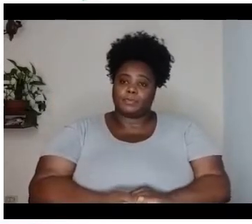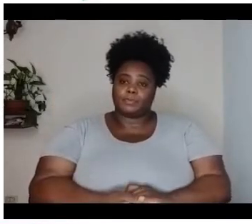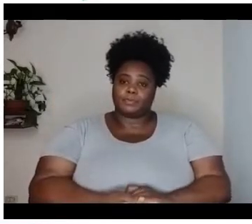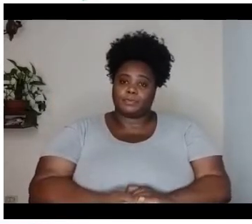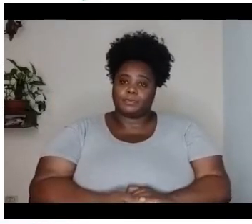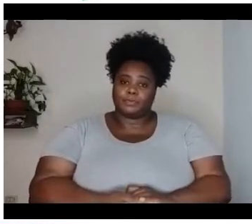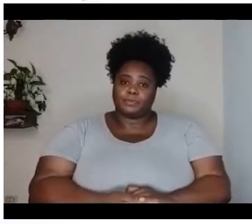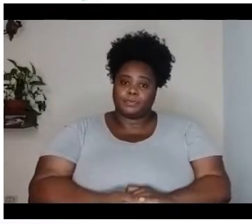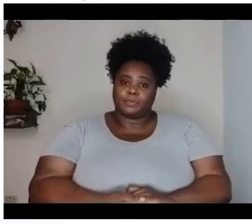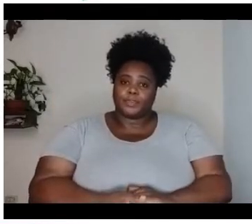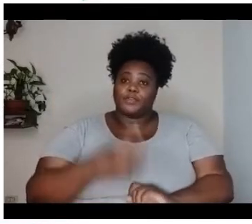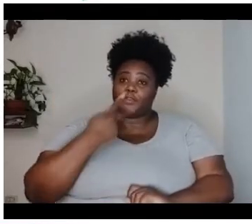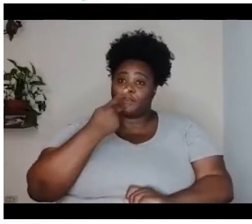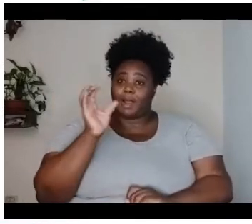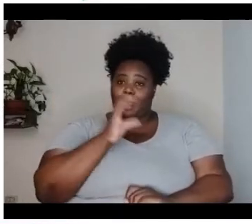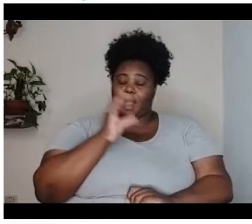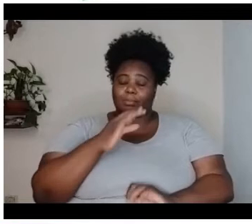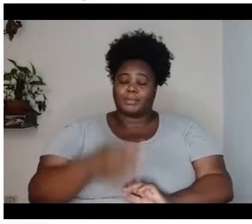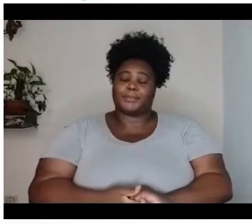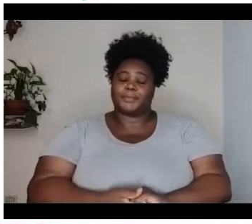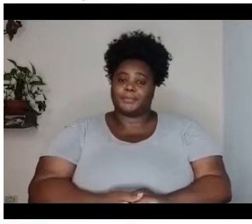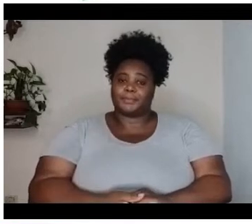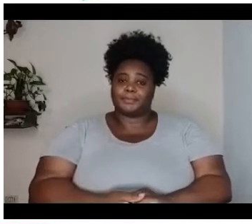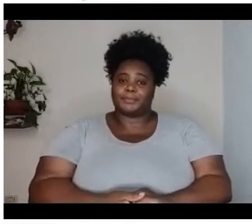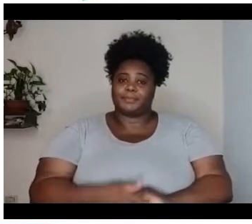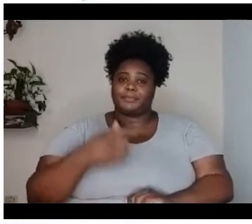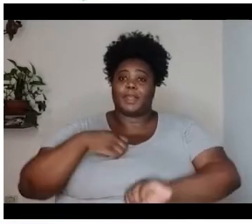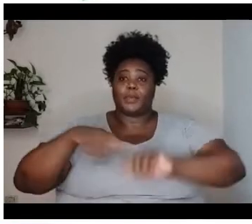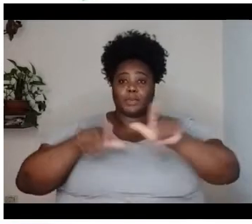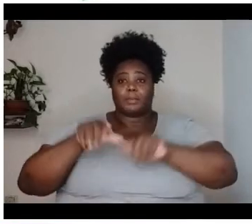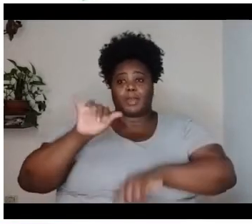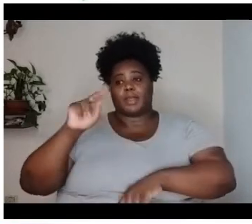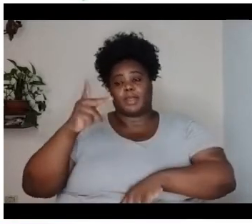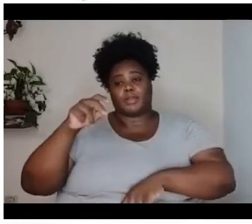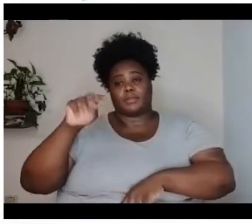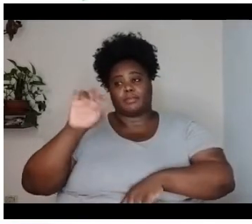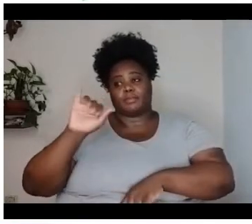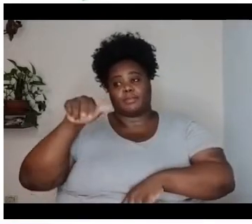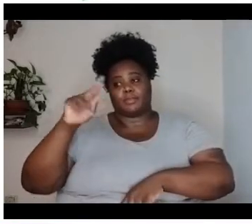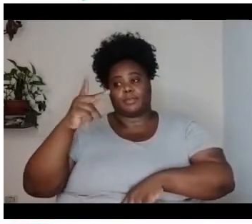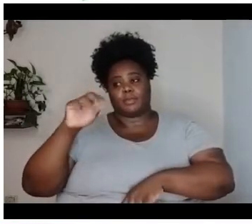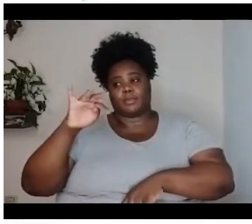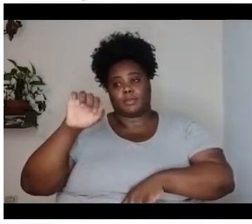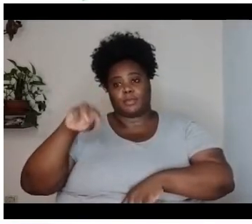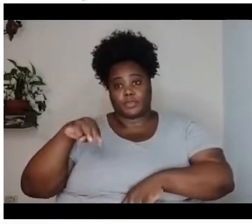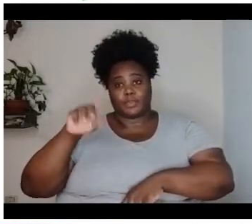Vou contar um caso rapidinho, assim. Eu trabalhei no Inhotim, né? E tem uma performance no Inhotim que